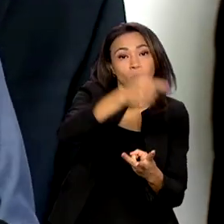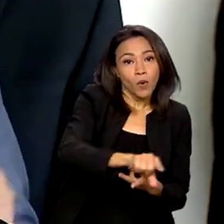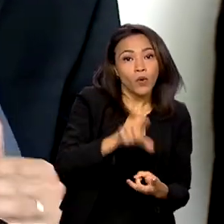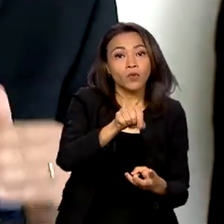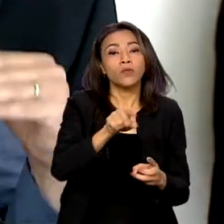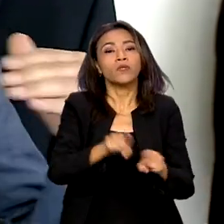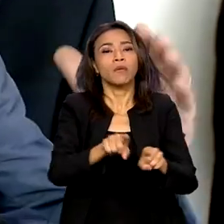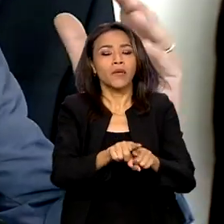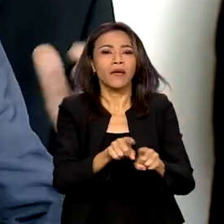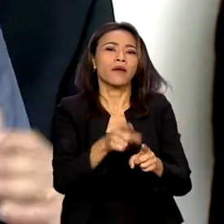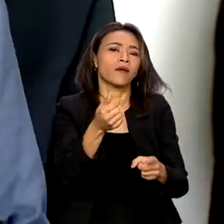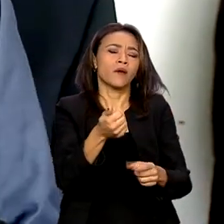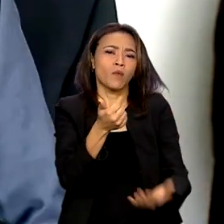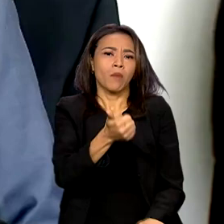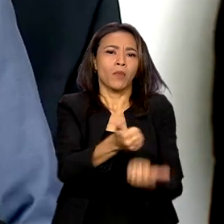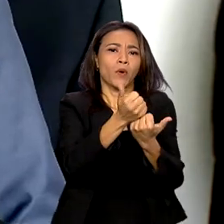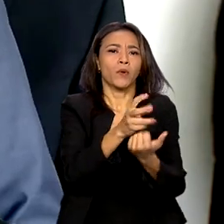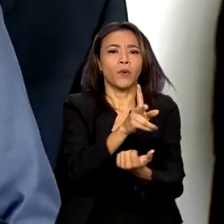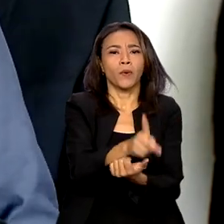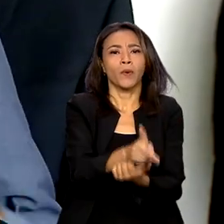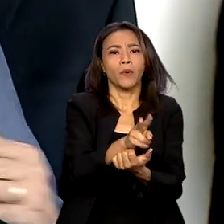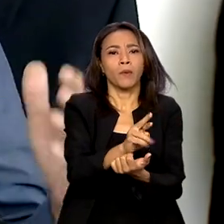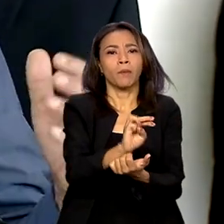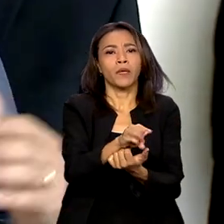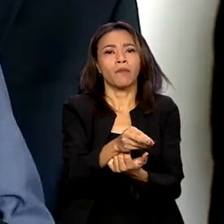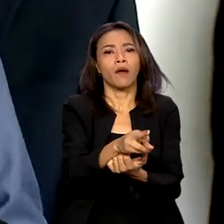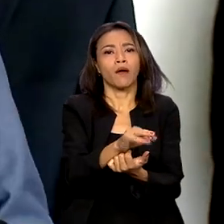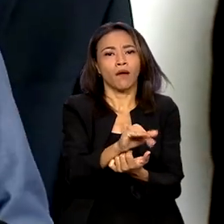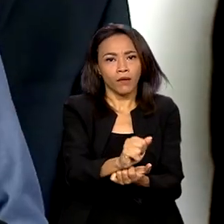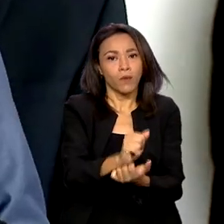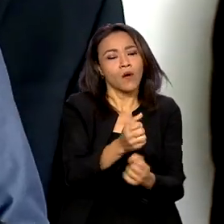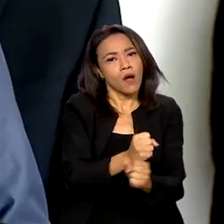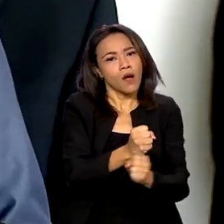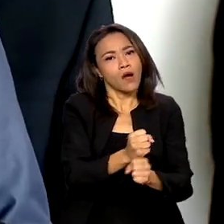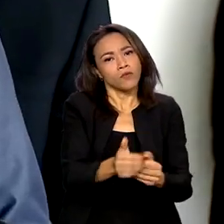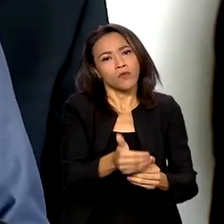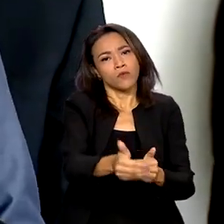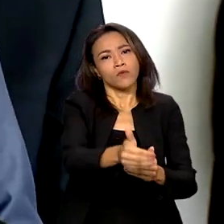vem, que vai dar estabilidade, se Deus quiser, por muitos anos para a economia brasileira.